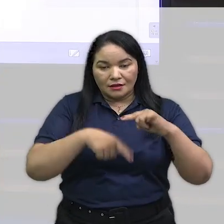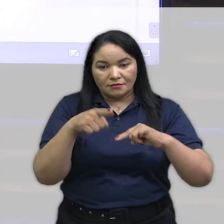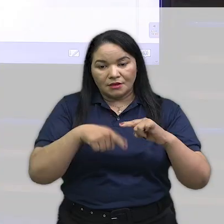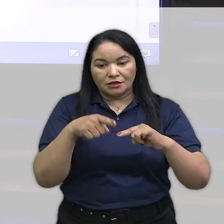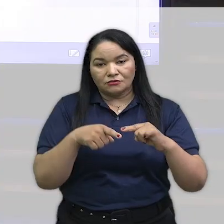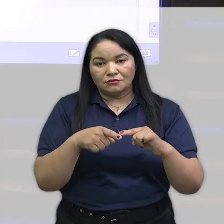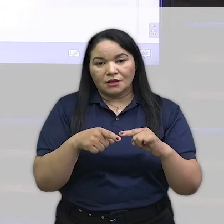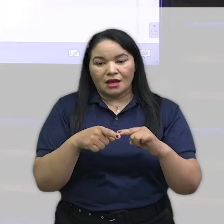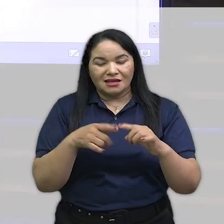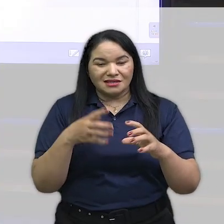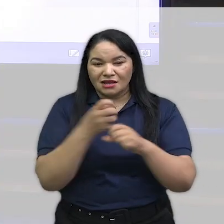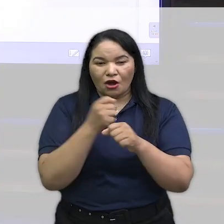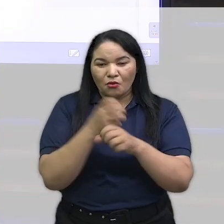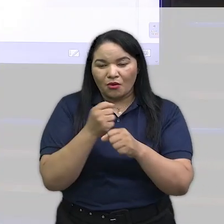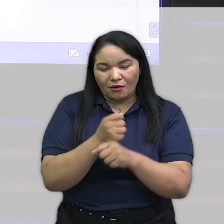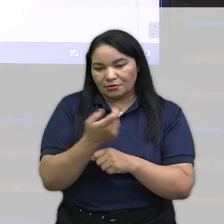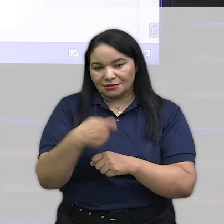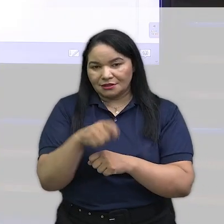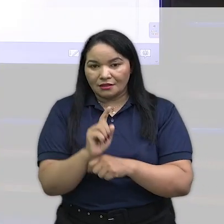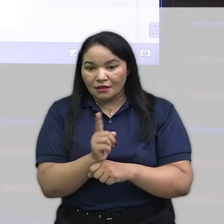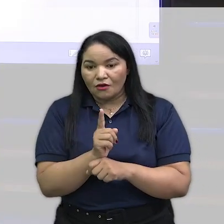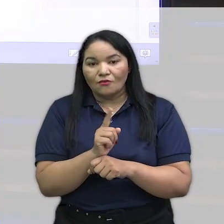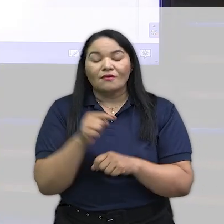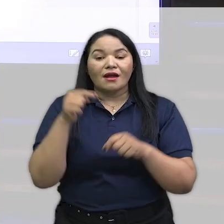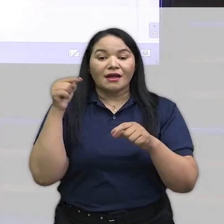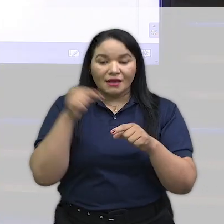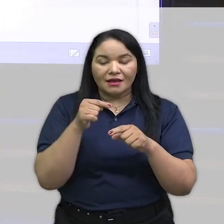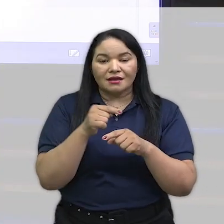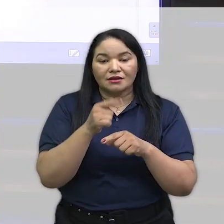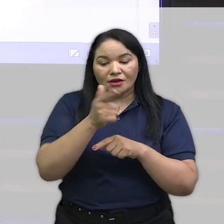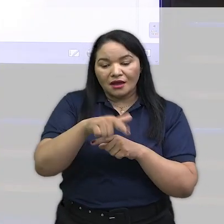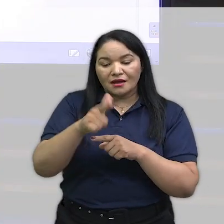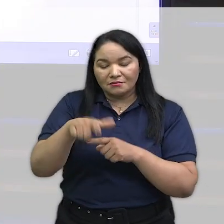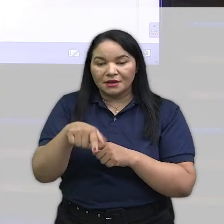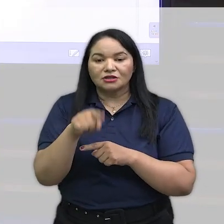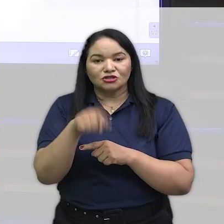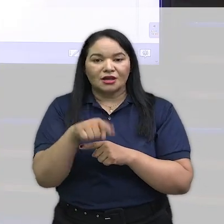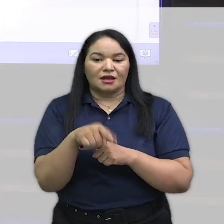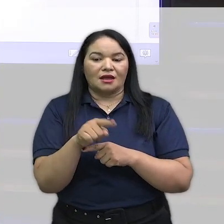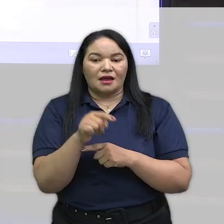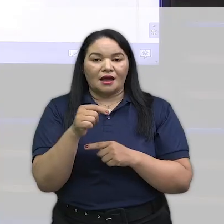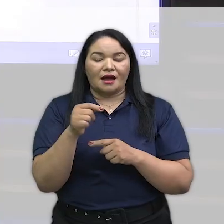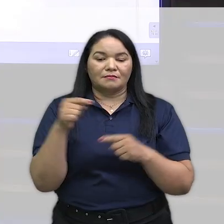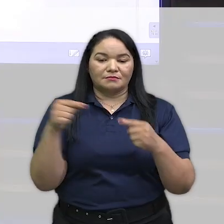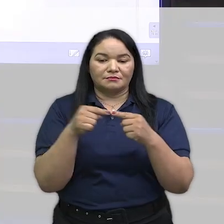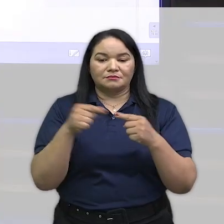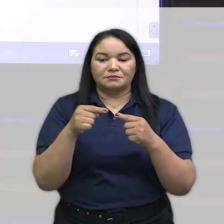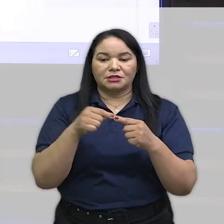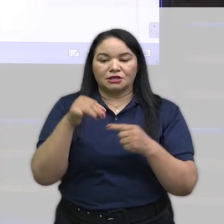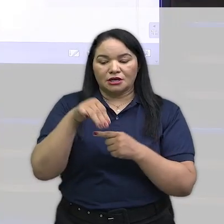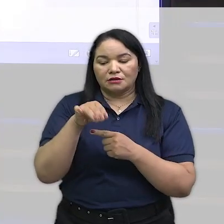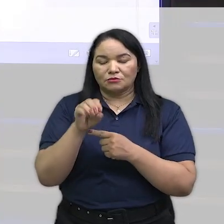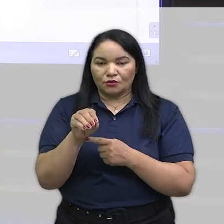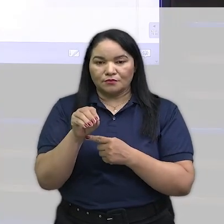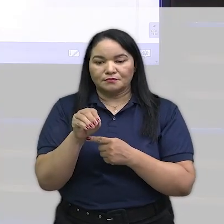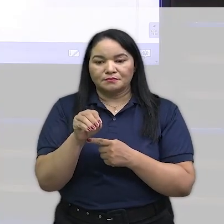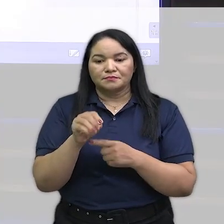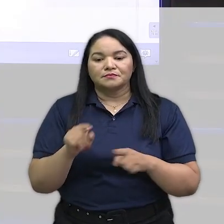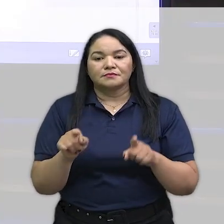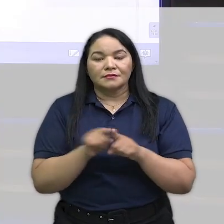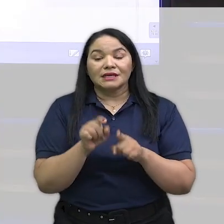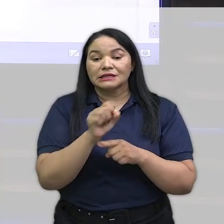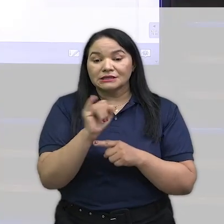sem utilizar cálculo algum, esse já vai ser a moda. Se de repente você tiver mais de um elemento